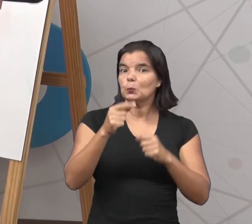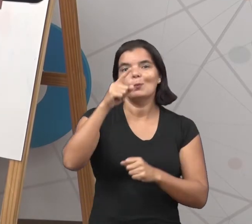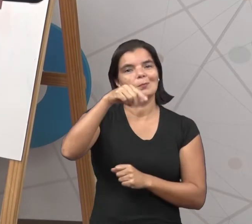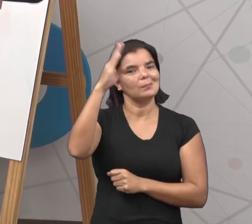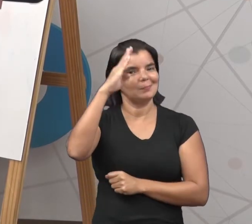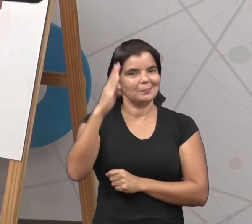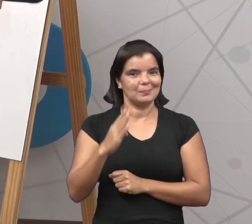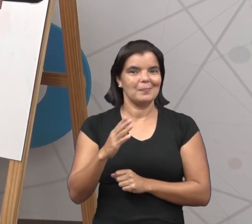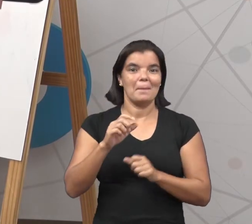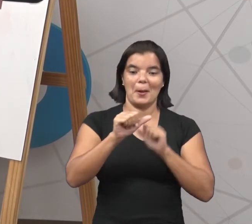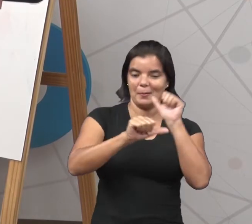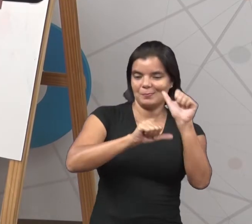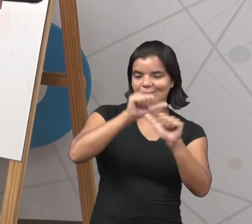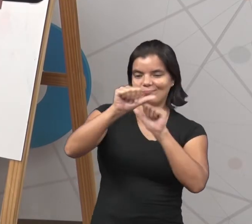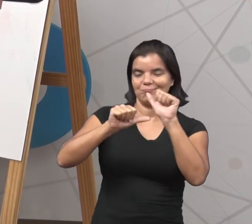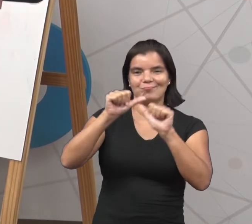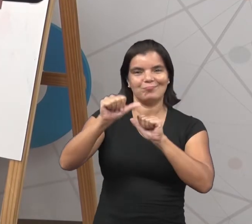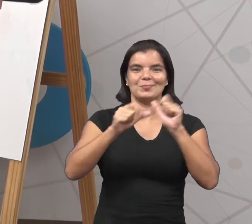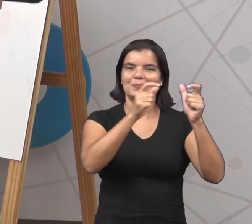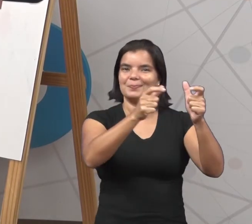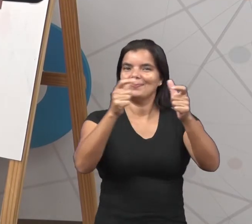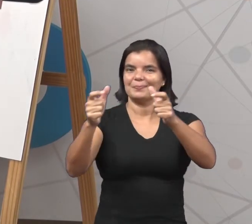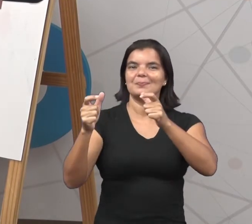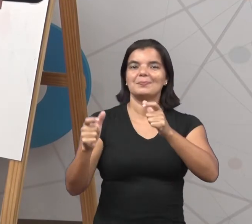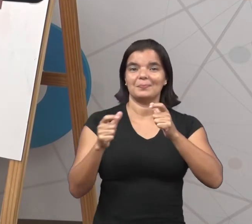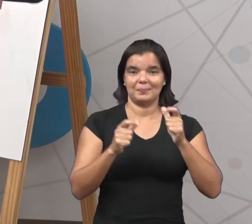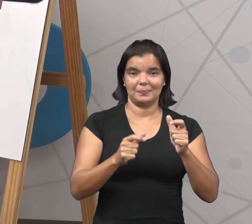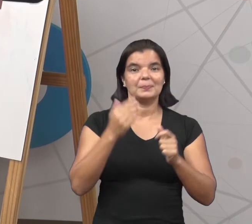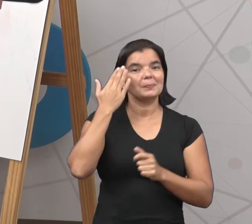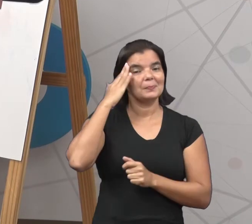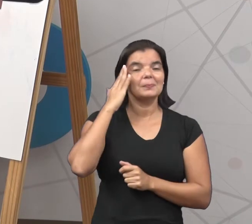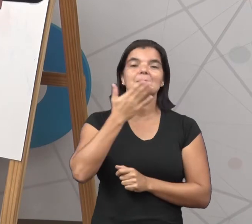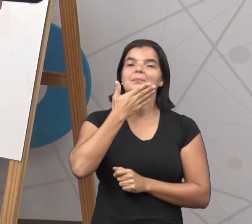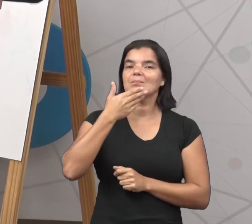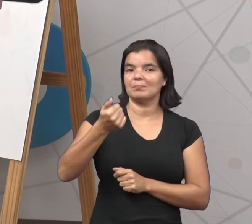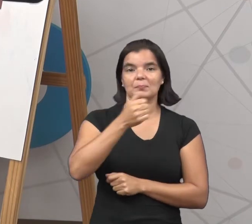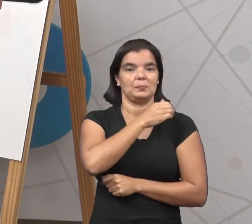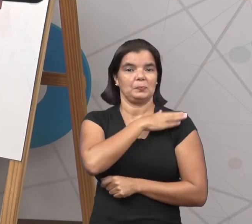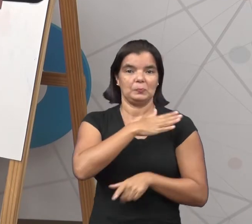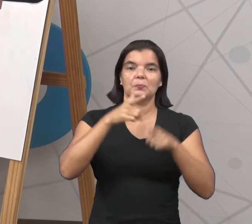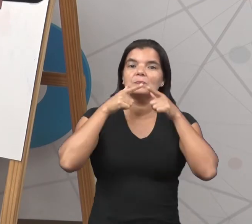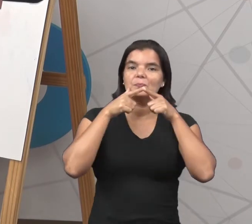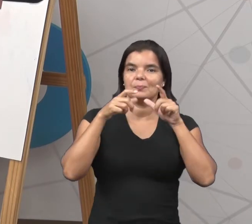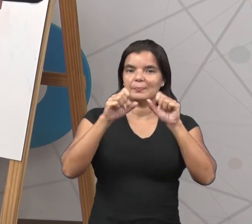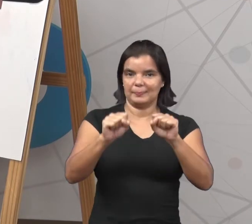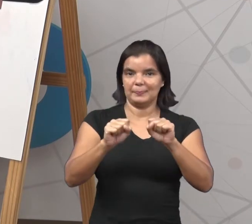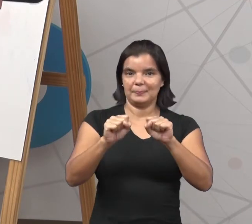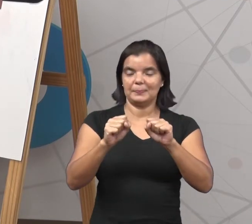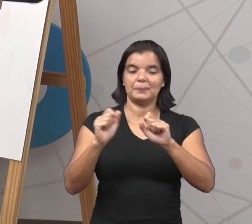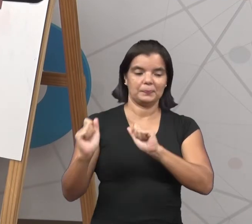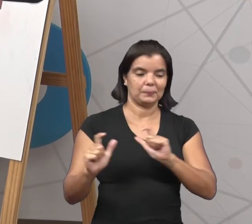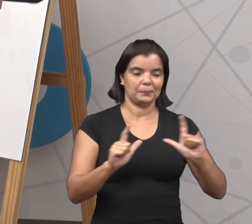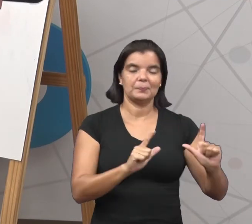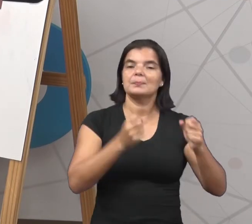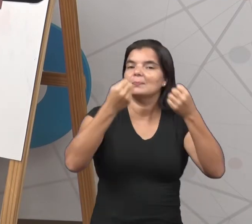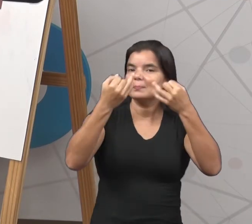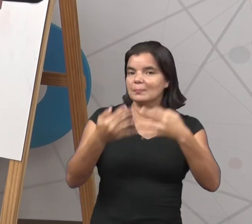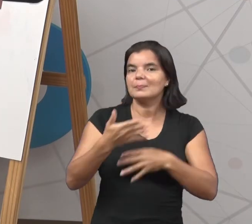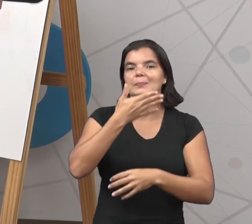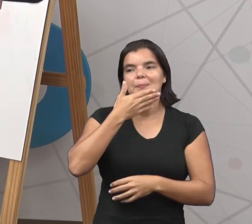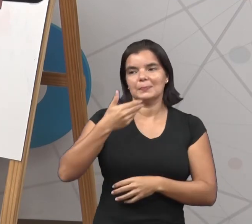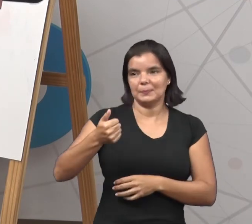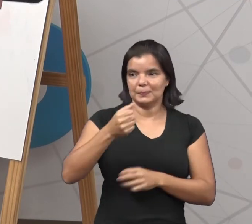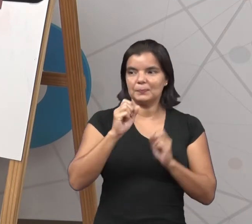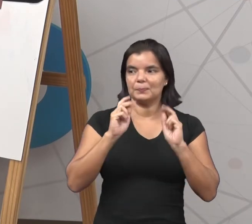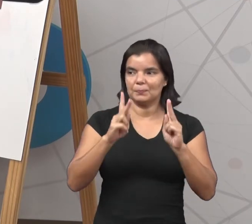Brasil, mas elas vão mudando de região para região. Vamos entender um pouco mais sobre preconceito linguístico. Vamos voltar aí para a telinha para eu poder explicar melhor para